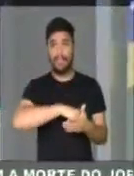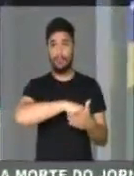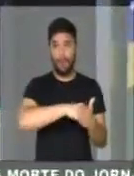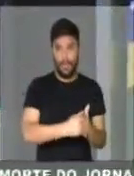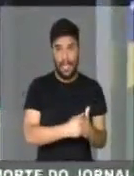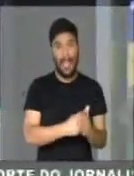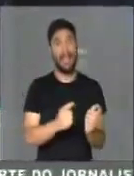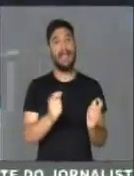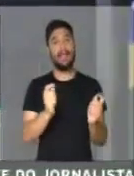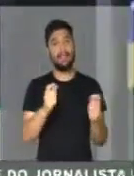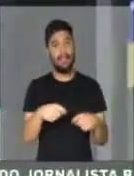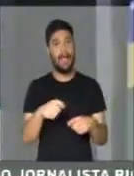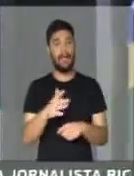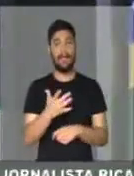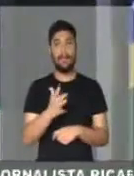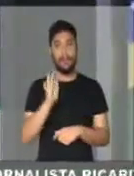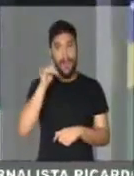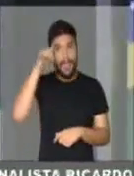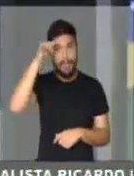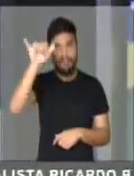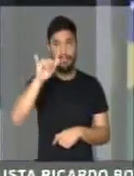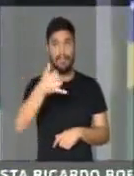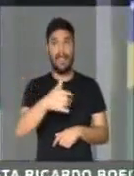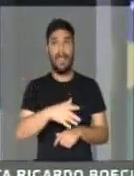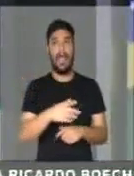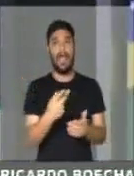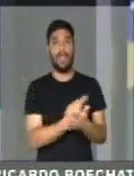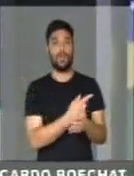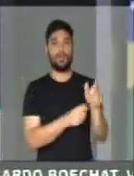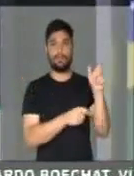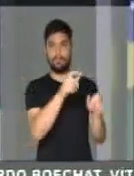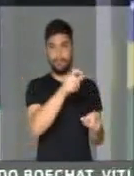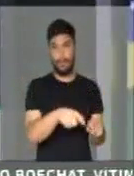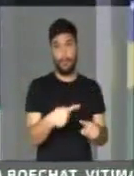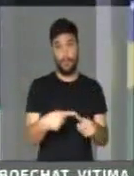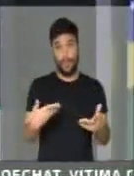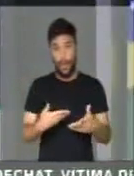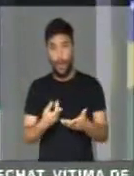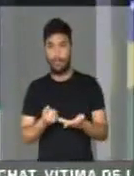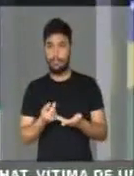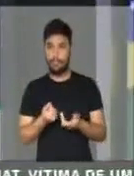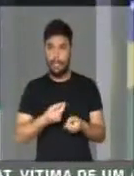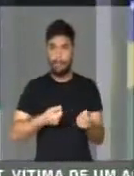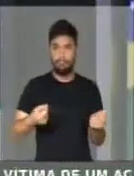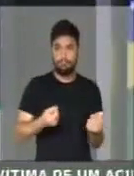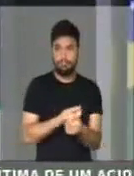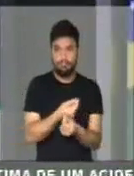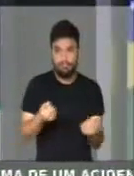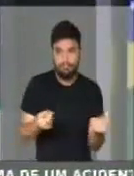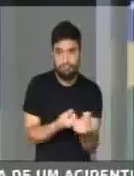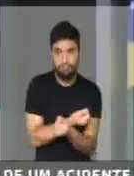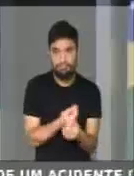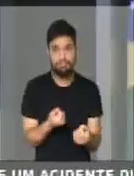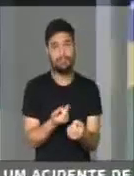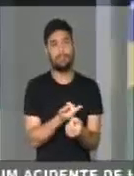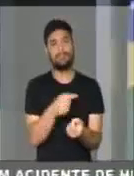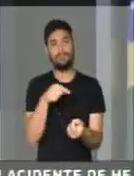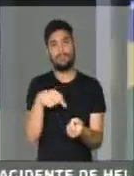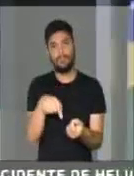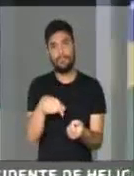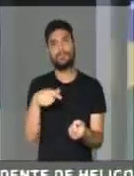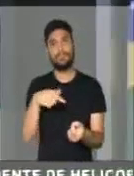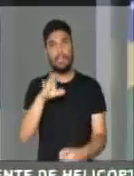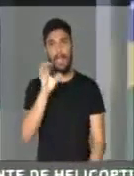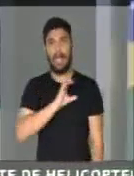condição essencial à sua efetividade, tendo em vista que hoje a movimentação de recursos, principalmente financeiros,